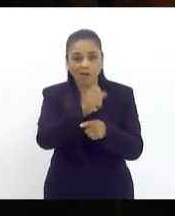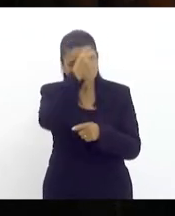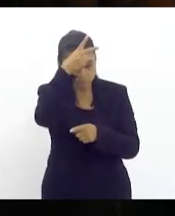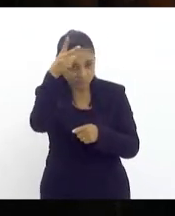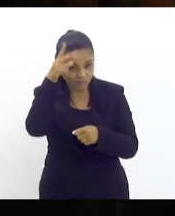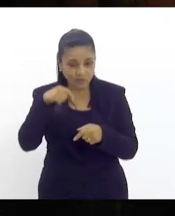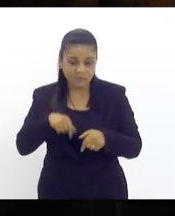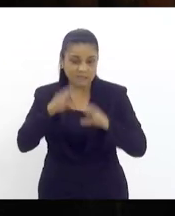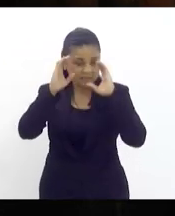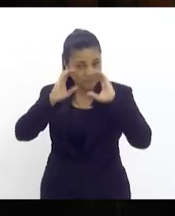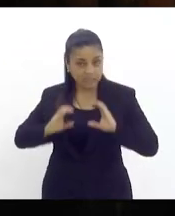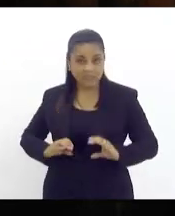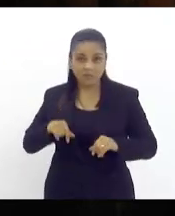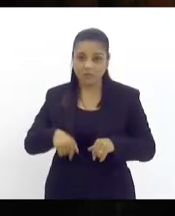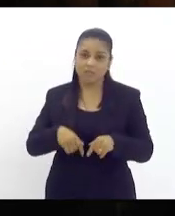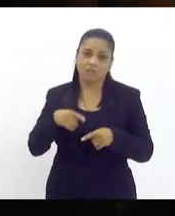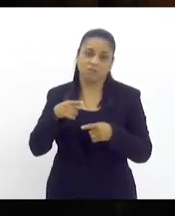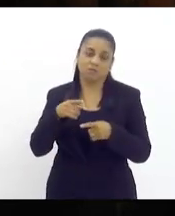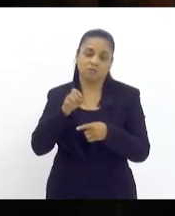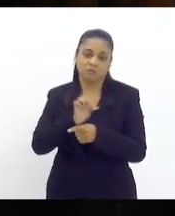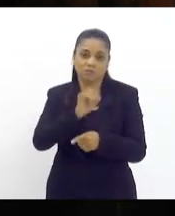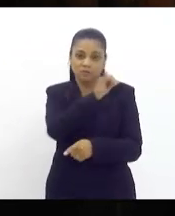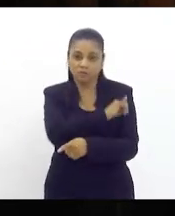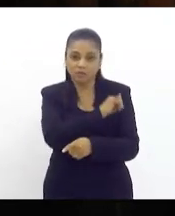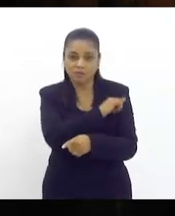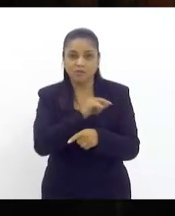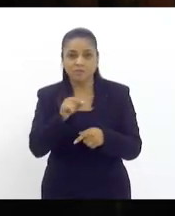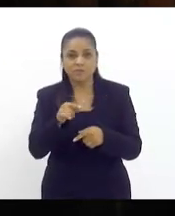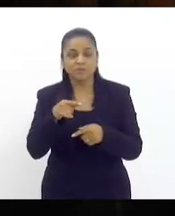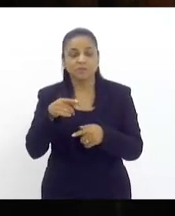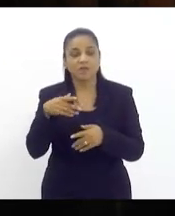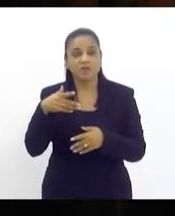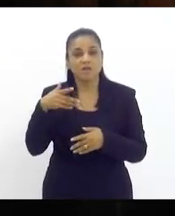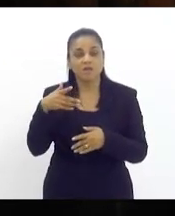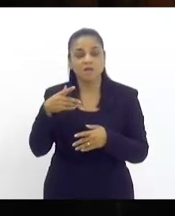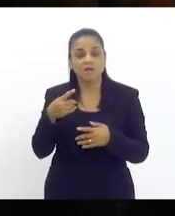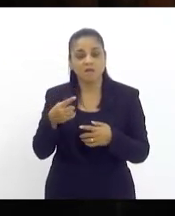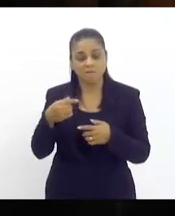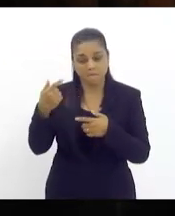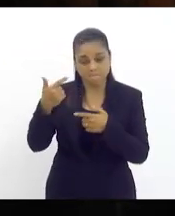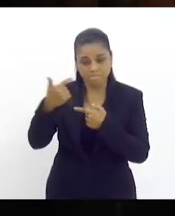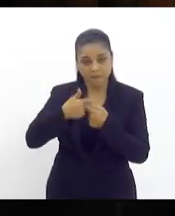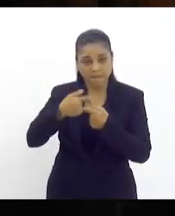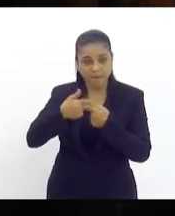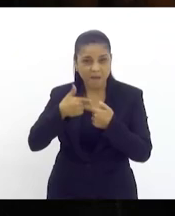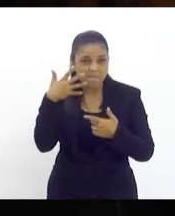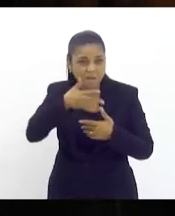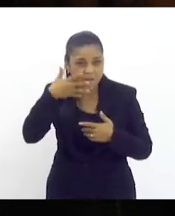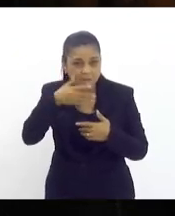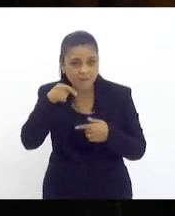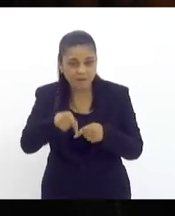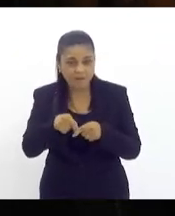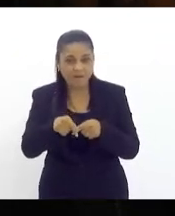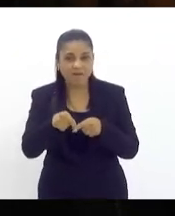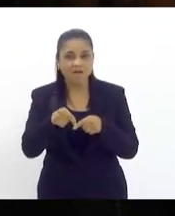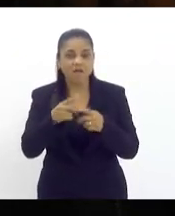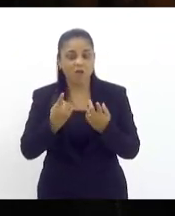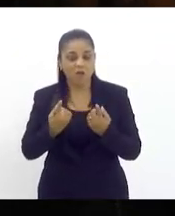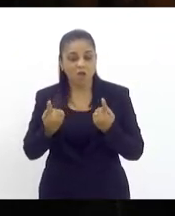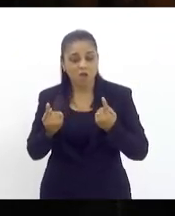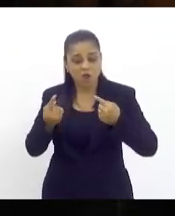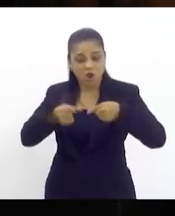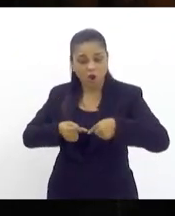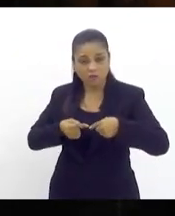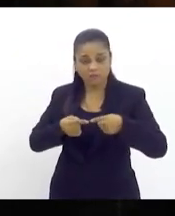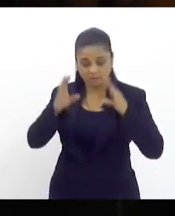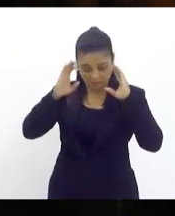cidadão do Rio de Janeiro a narrativa falassesa que tenta nos impor além dessa de colocar a guarda municipal contra o cidadão